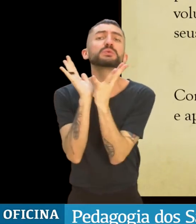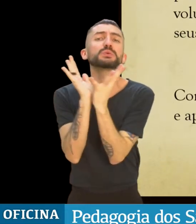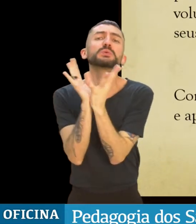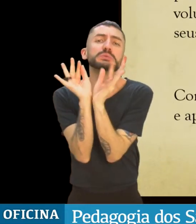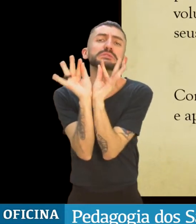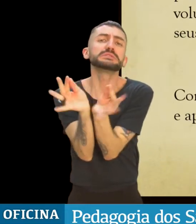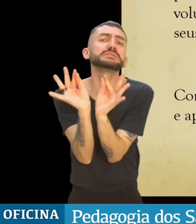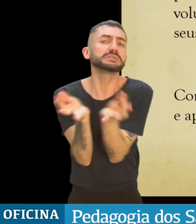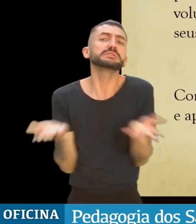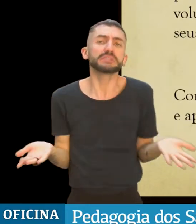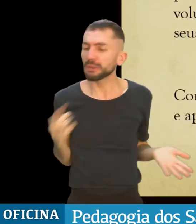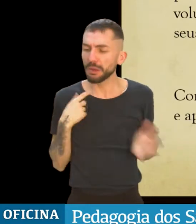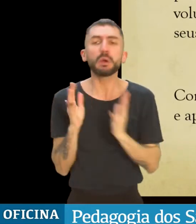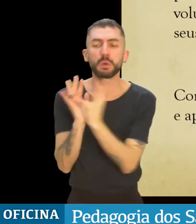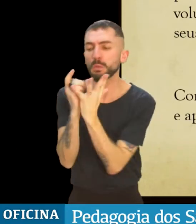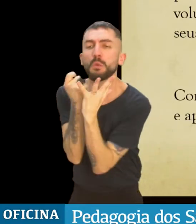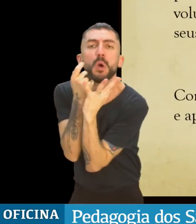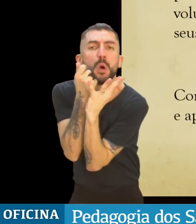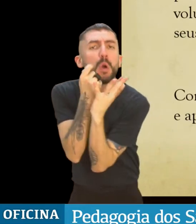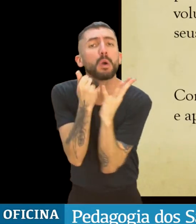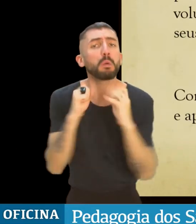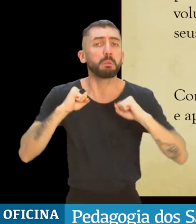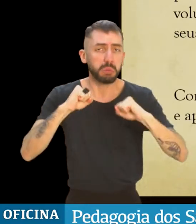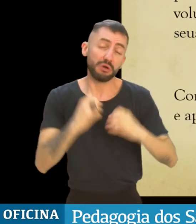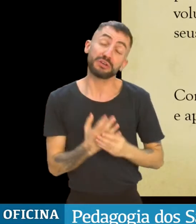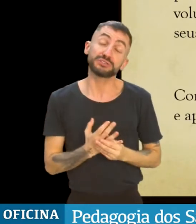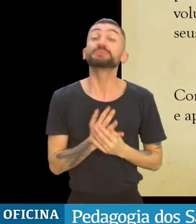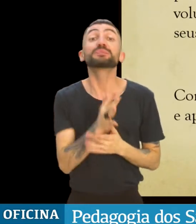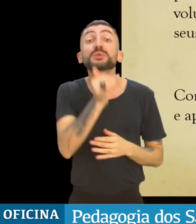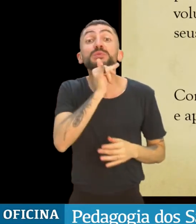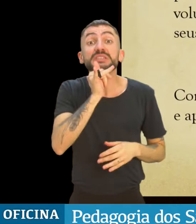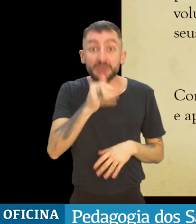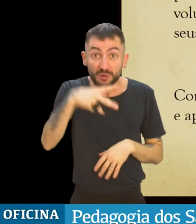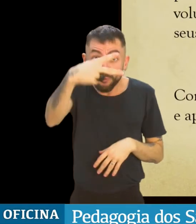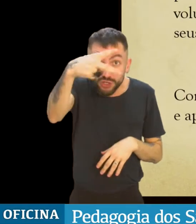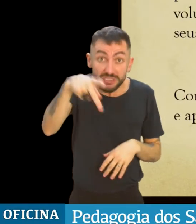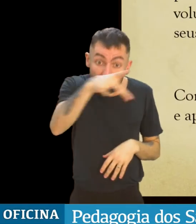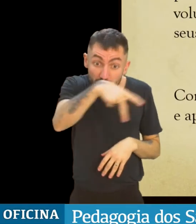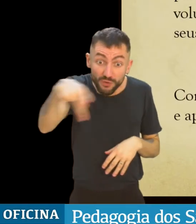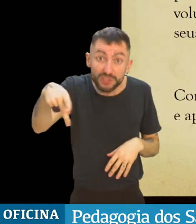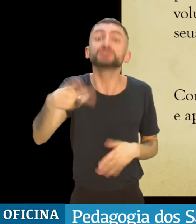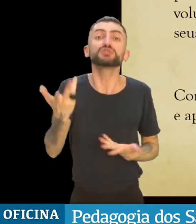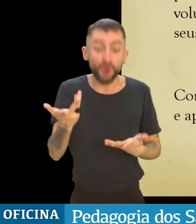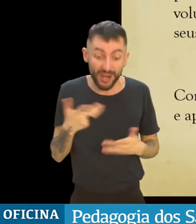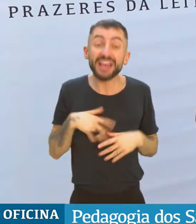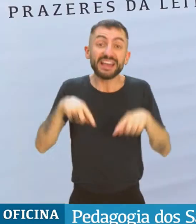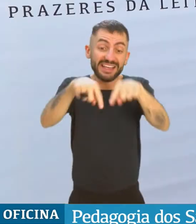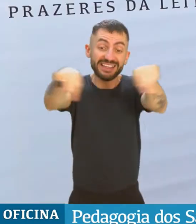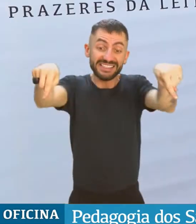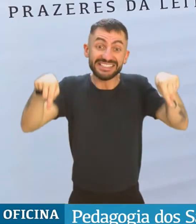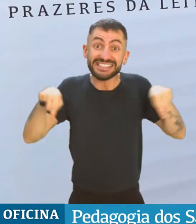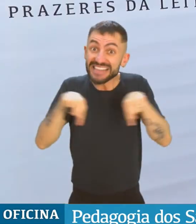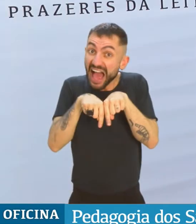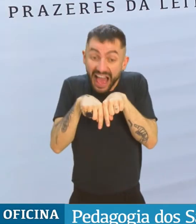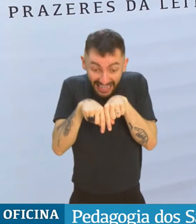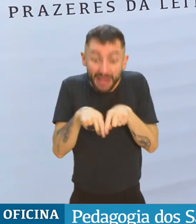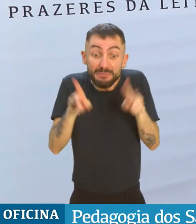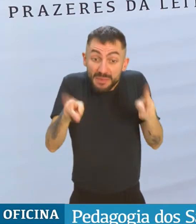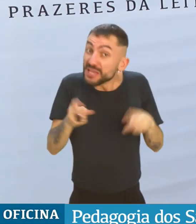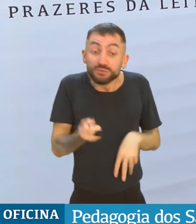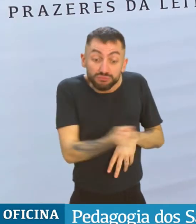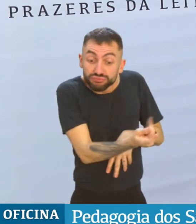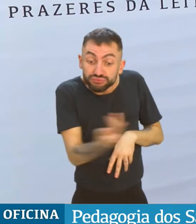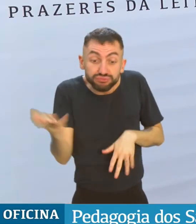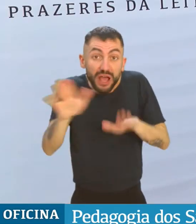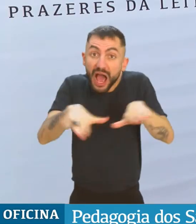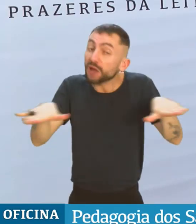também. Então, se você é um professor, e aí você não começa já trabalhando de repente com toda a sala. Escolhe ali aqueles seus